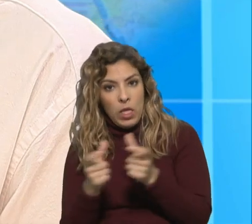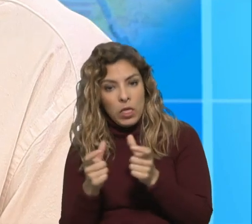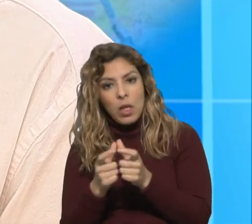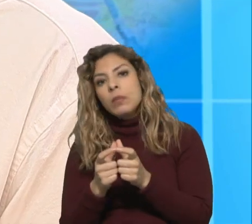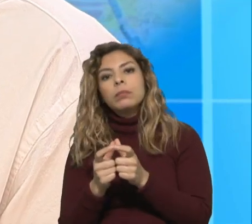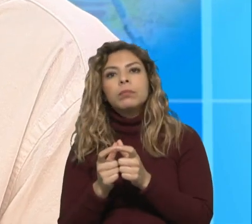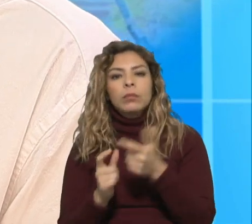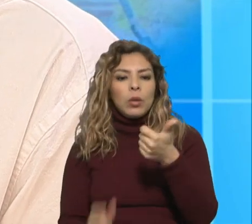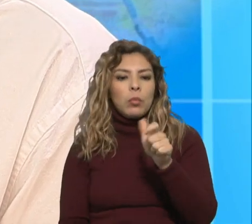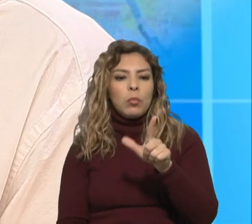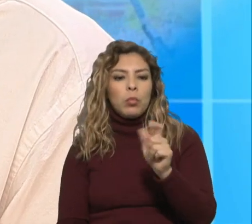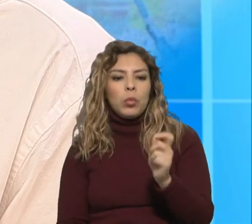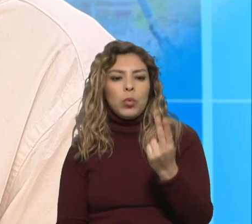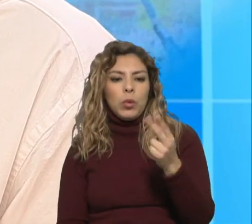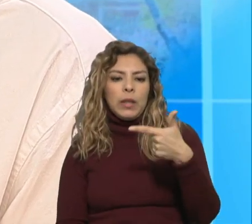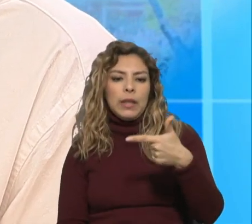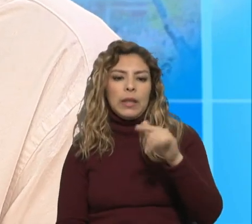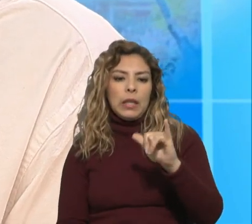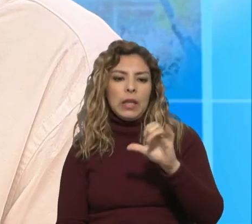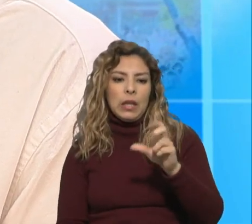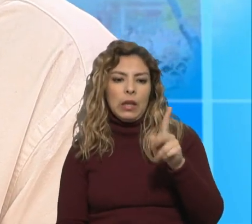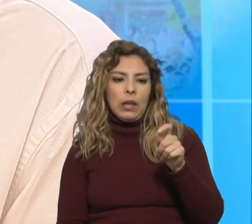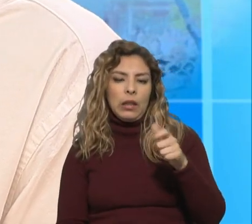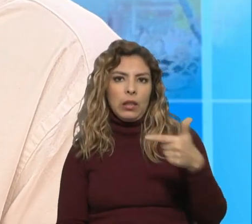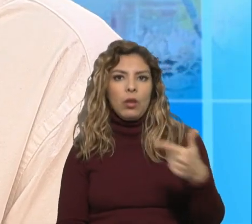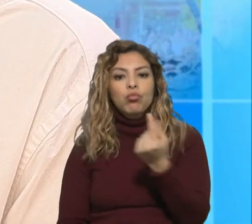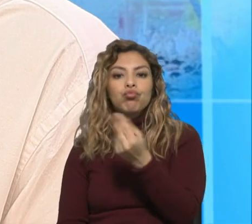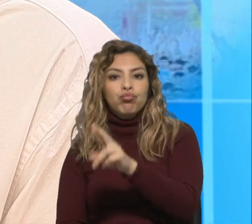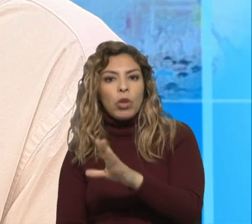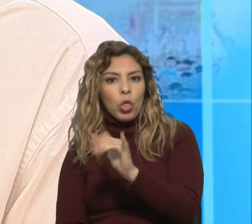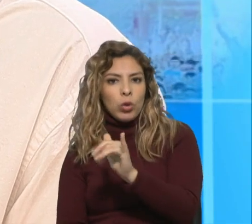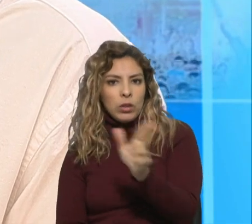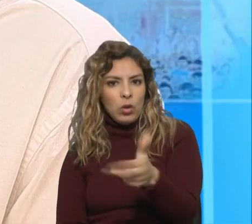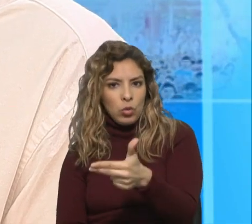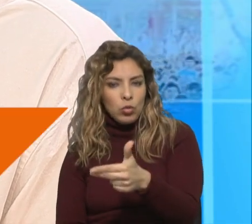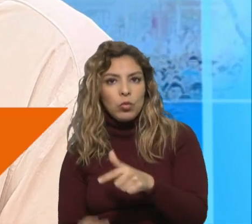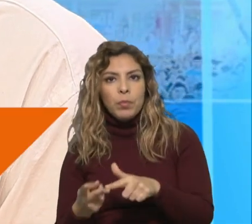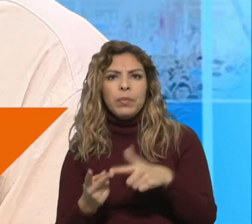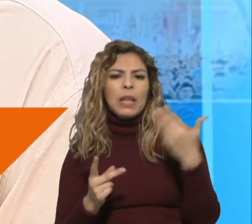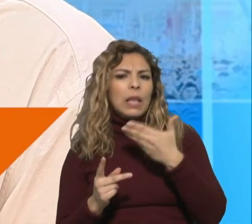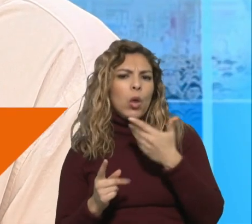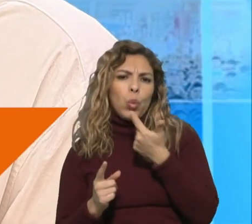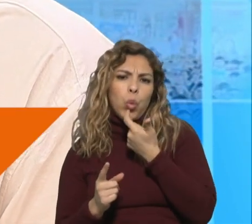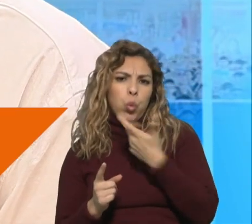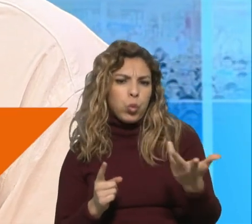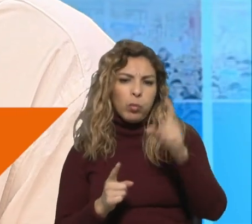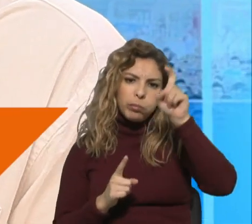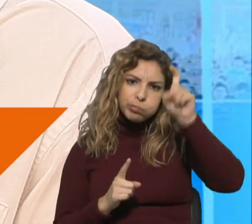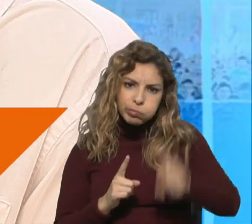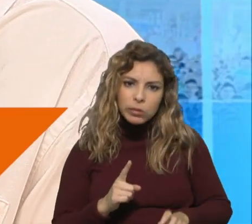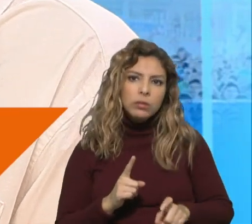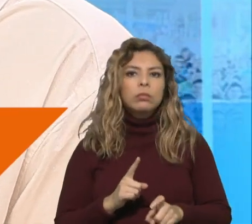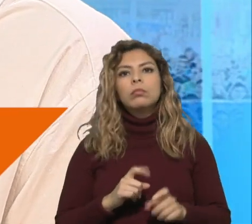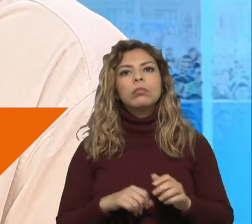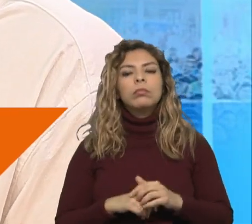Ticket, online. O bilhete custa 12 euros, tem direito a tudo o que um dia destes precisa e, portanto,